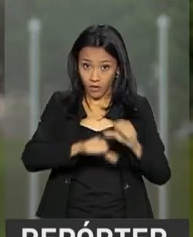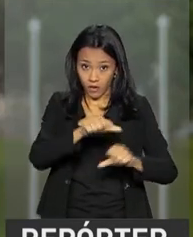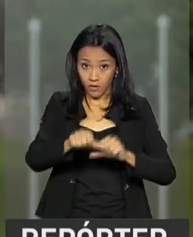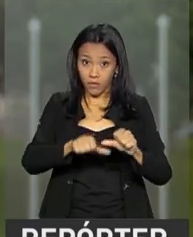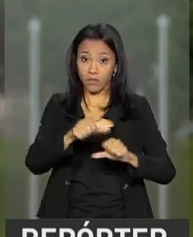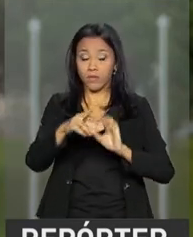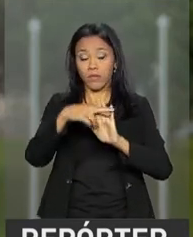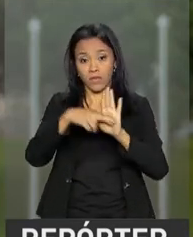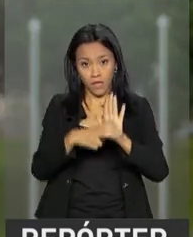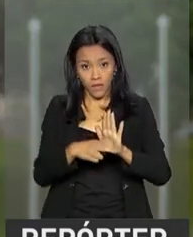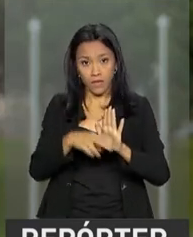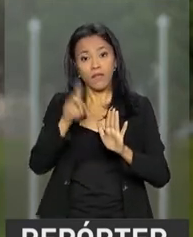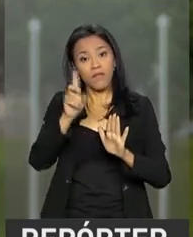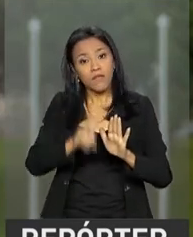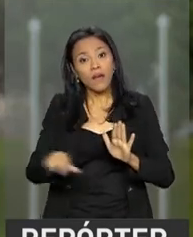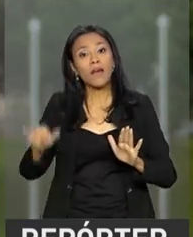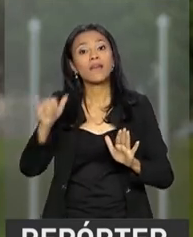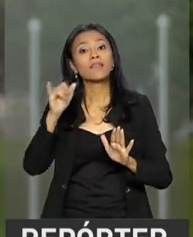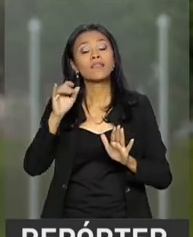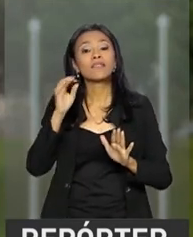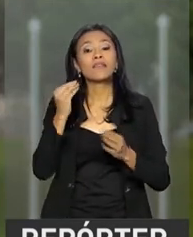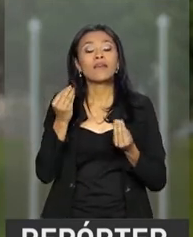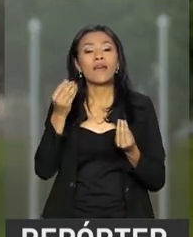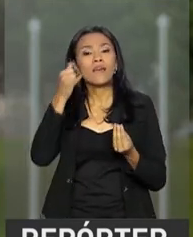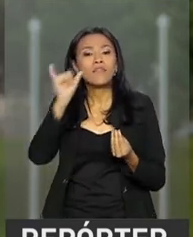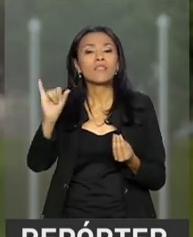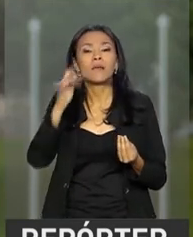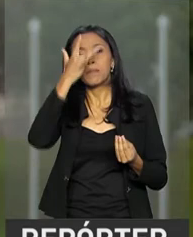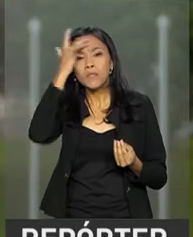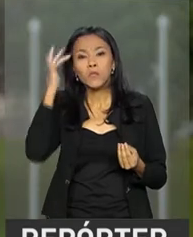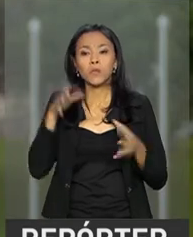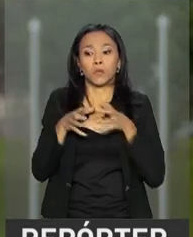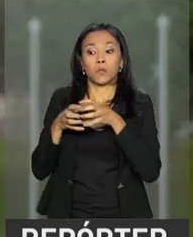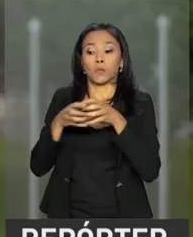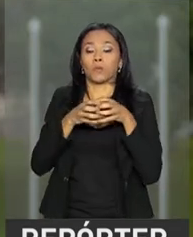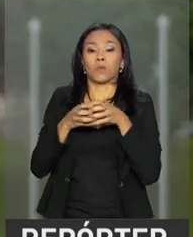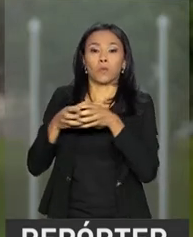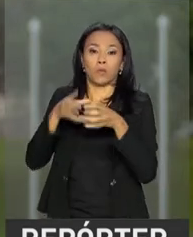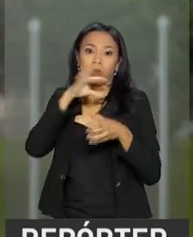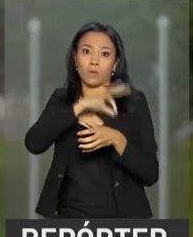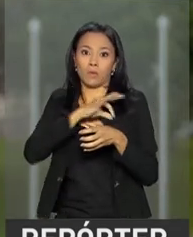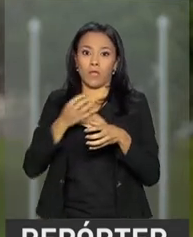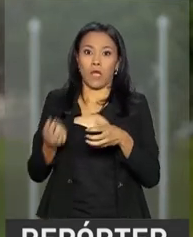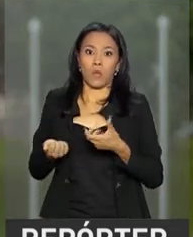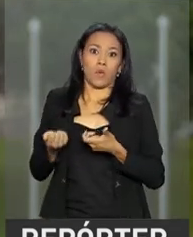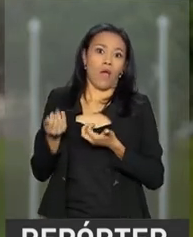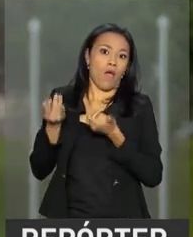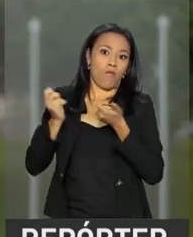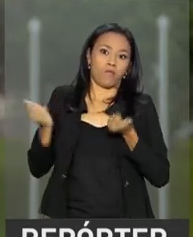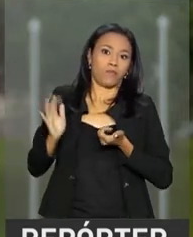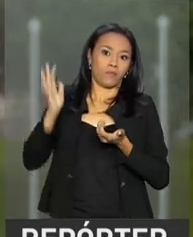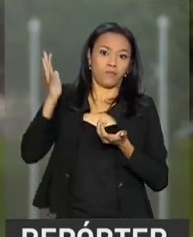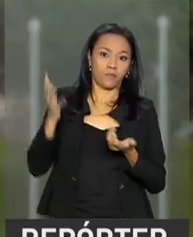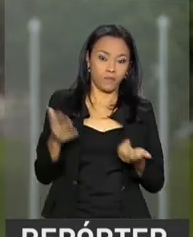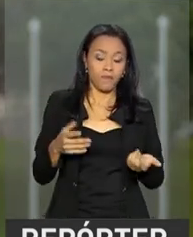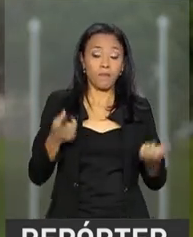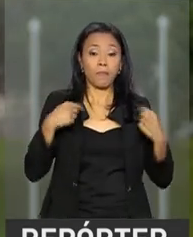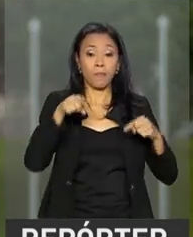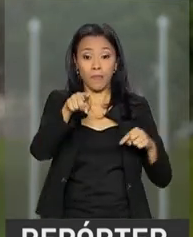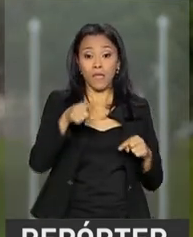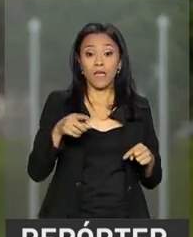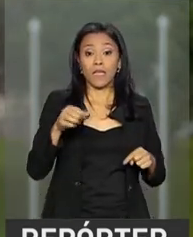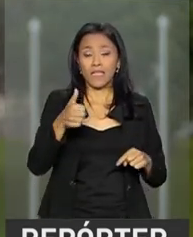você possa ter uma idéia o governo federal no ano passado pra cobrir o rombo da previdência gastou dez